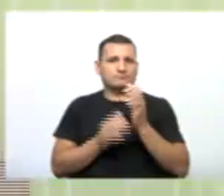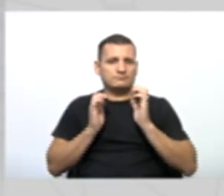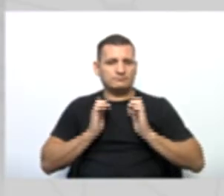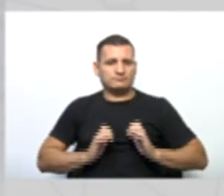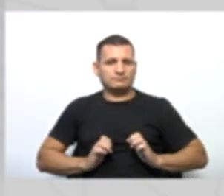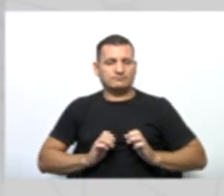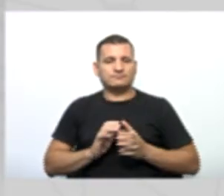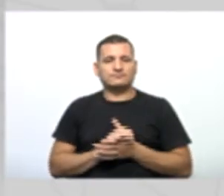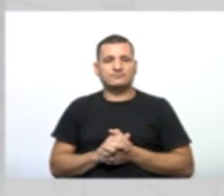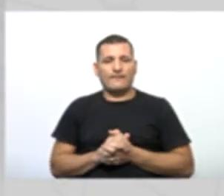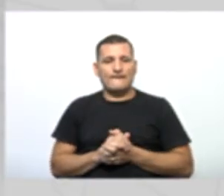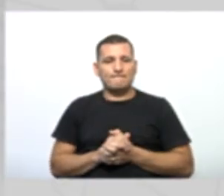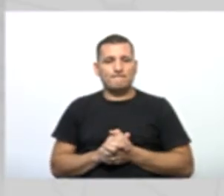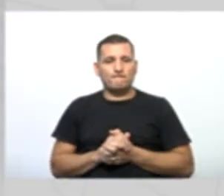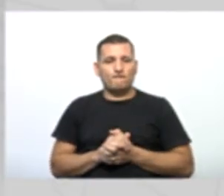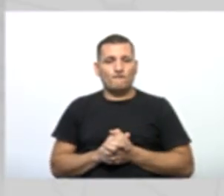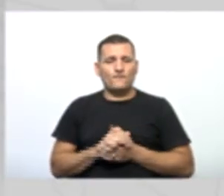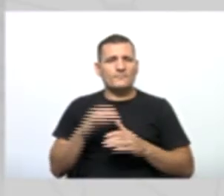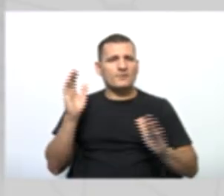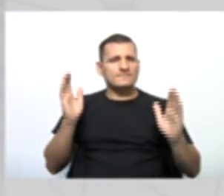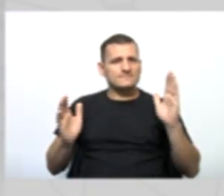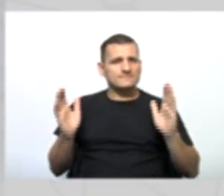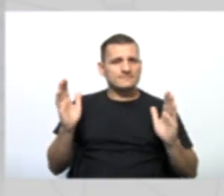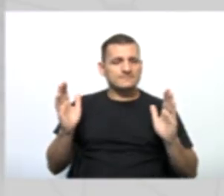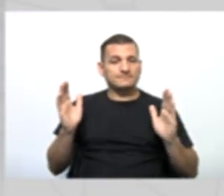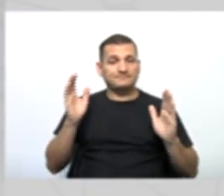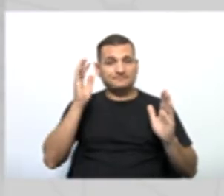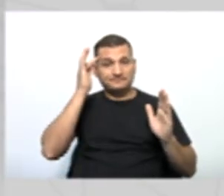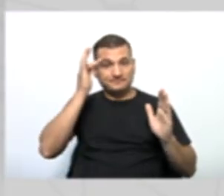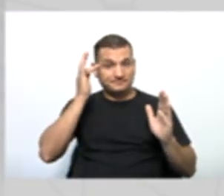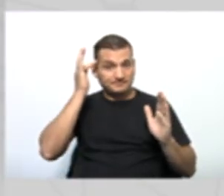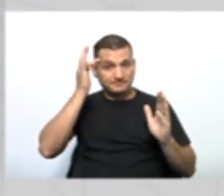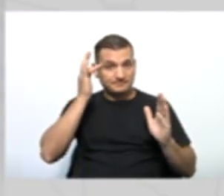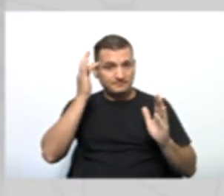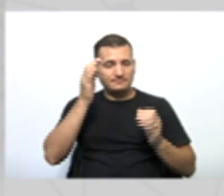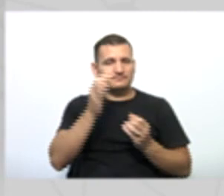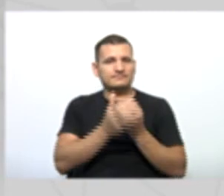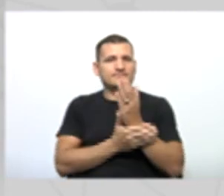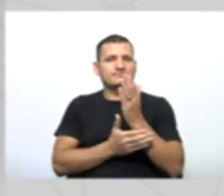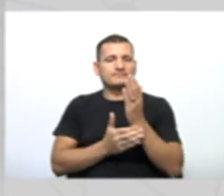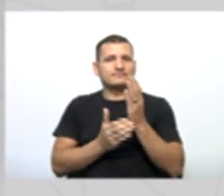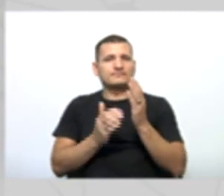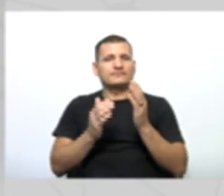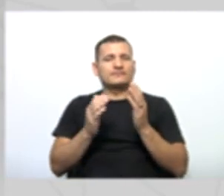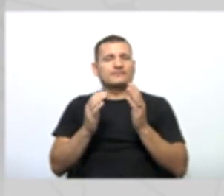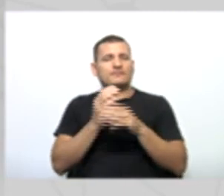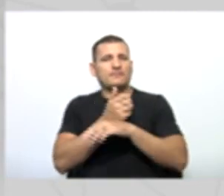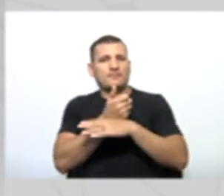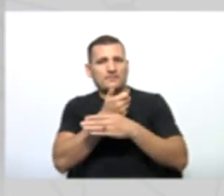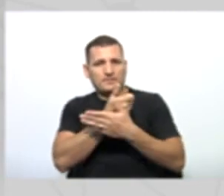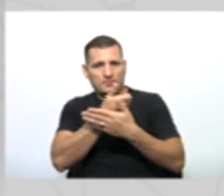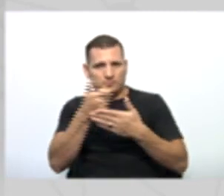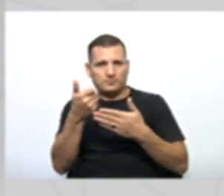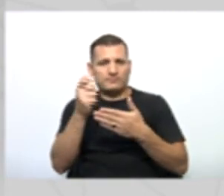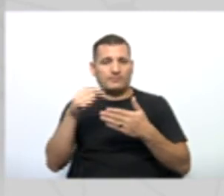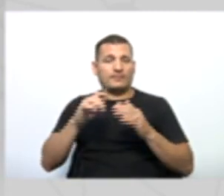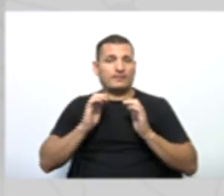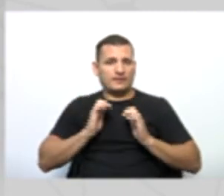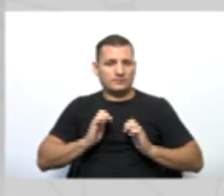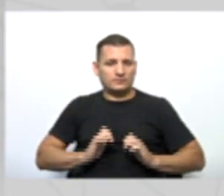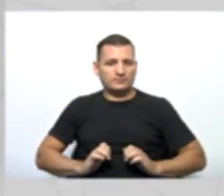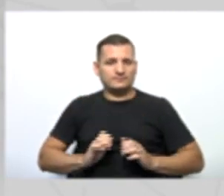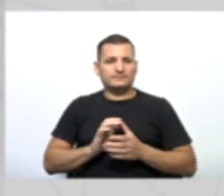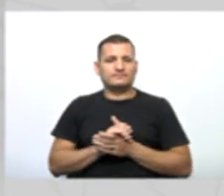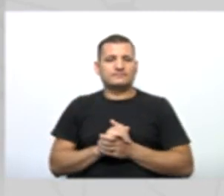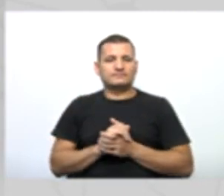conteúdo. O período do surgimento da filosofia moral, que é a ética, como nós vimos na nossa primeira aula, é